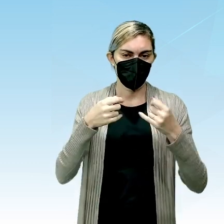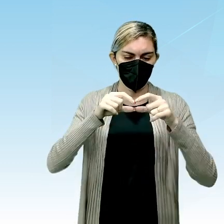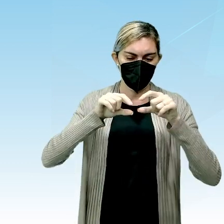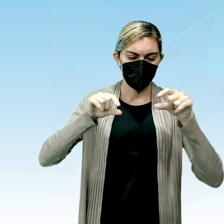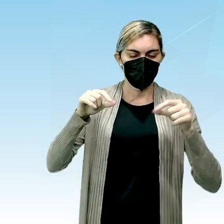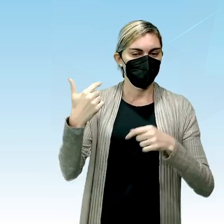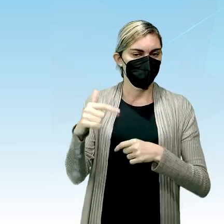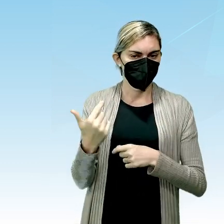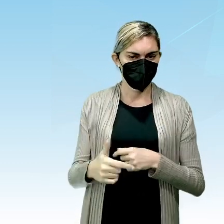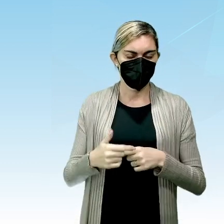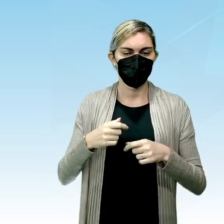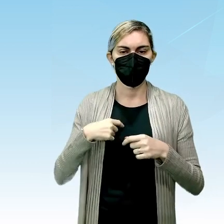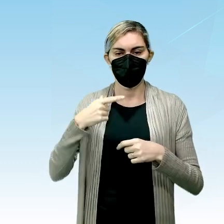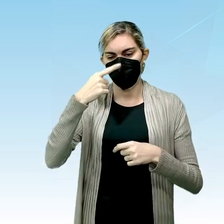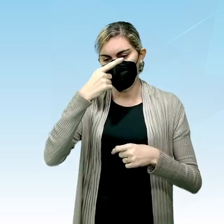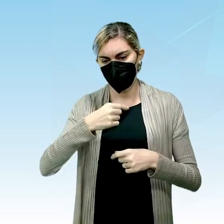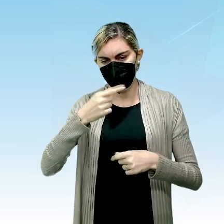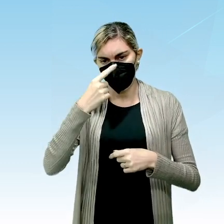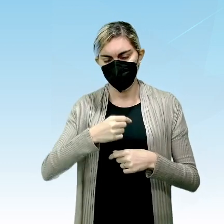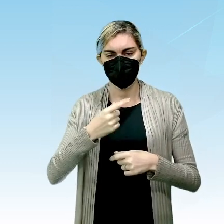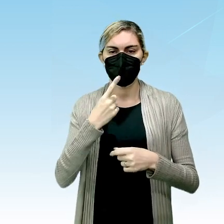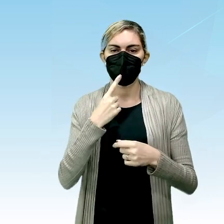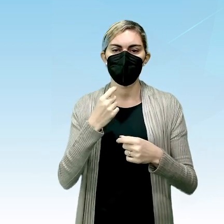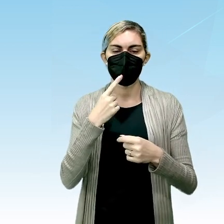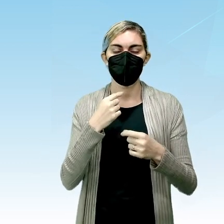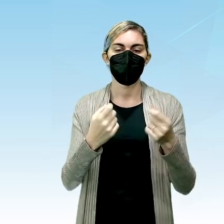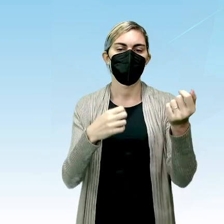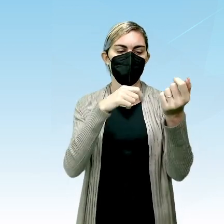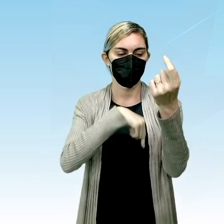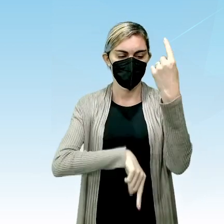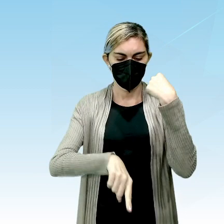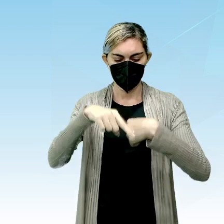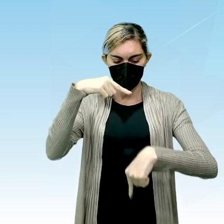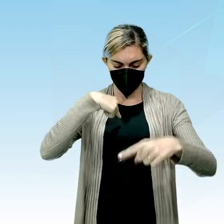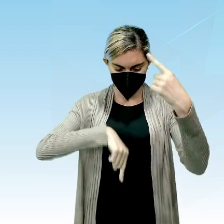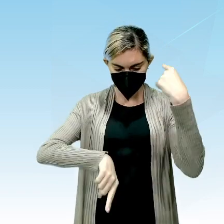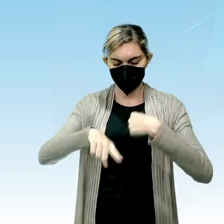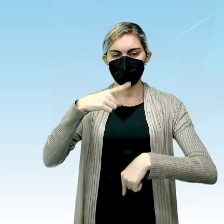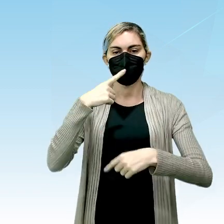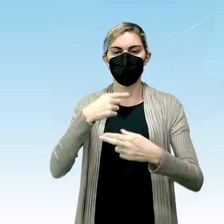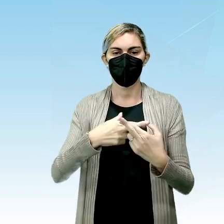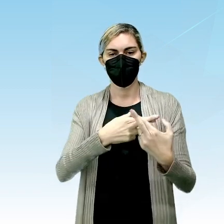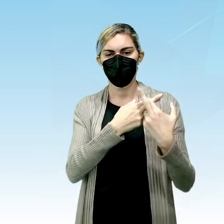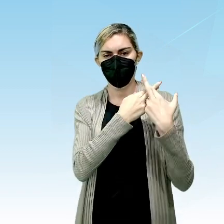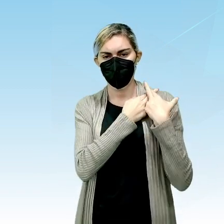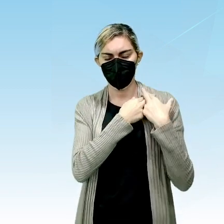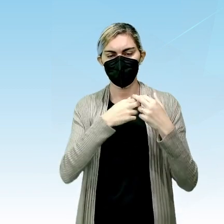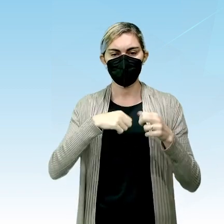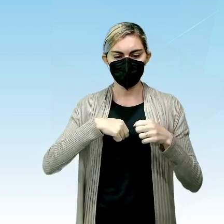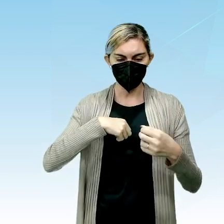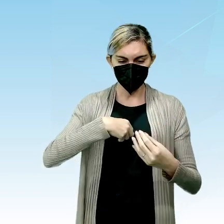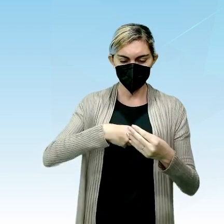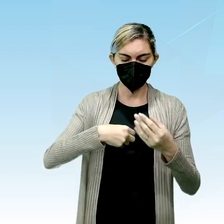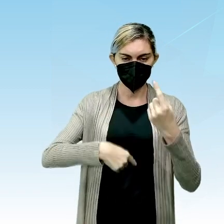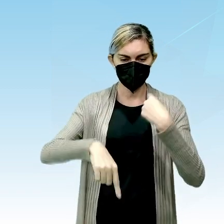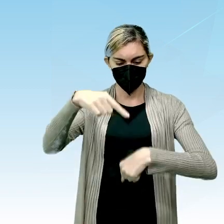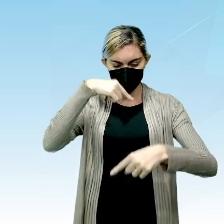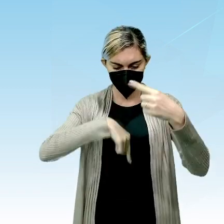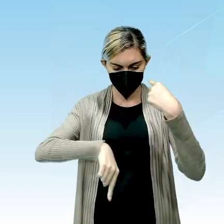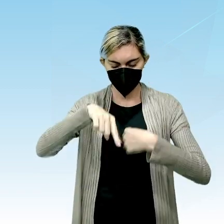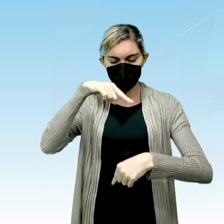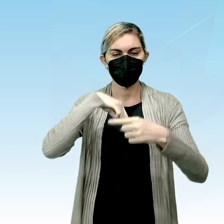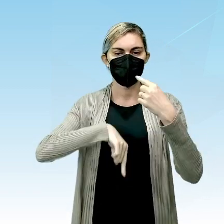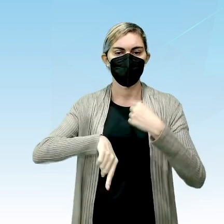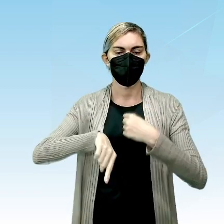lançam suas secreções no sangue, o qual ele é responsável por transportar essas